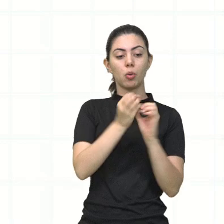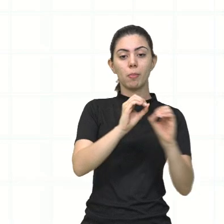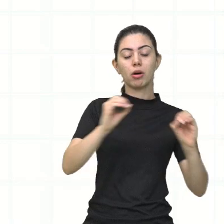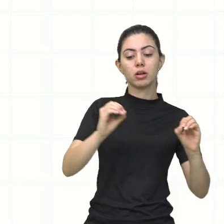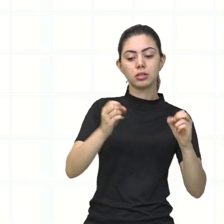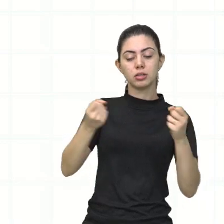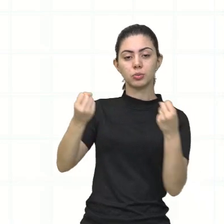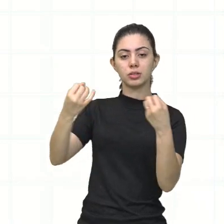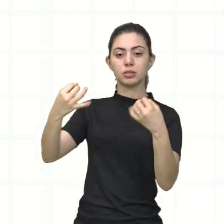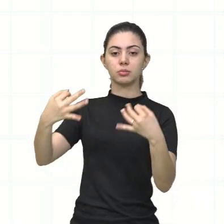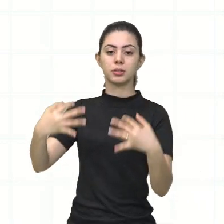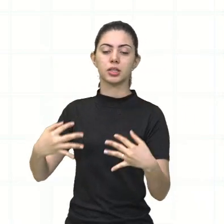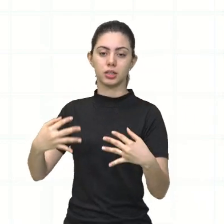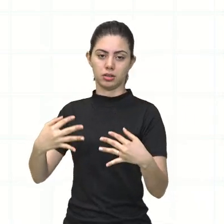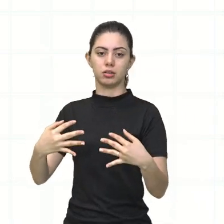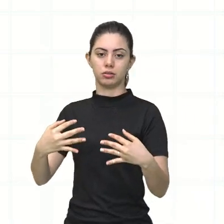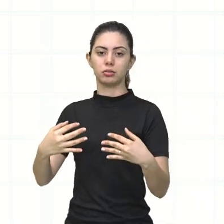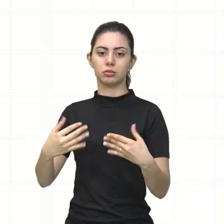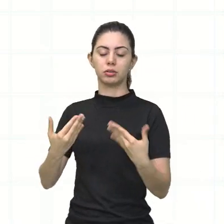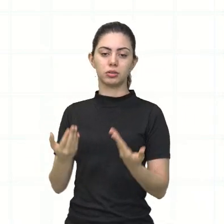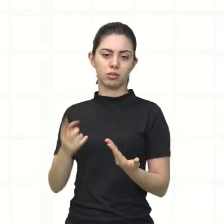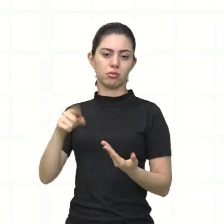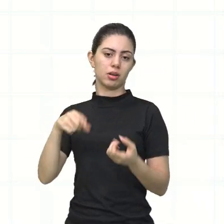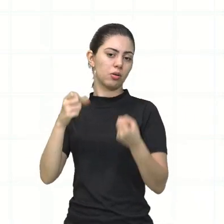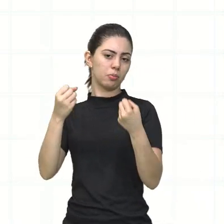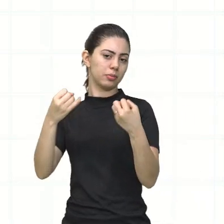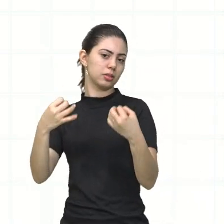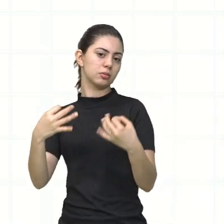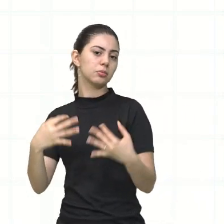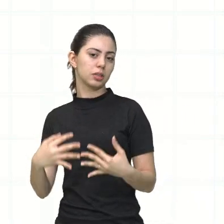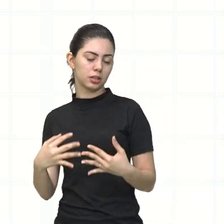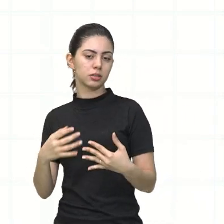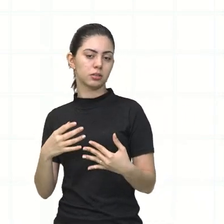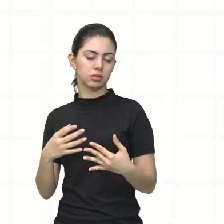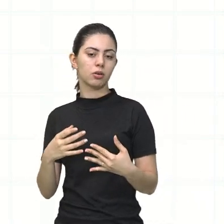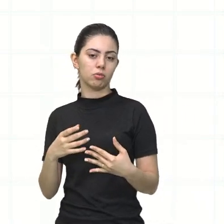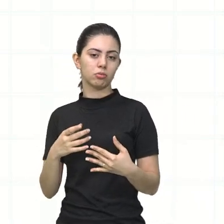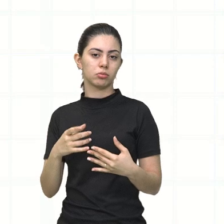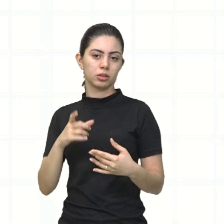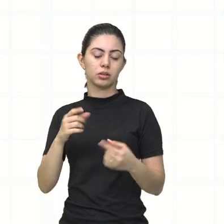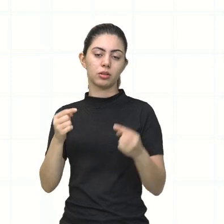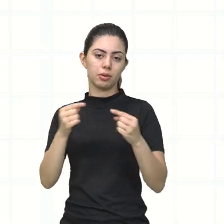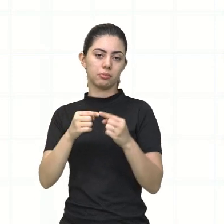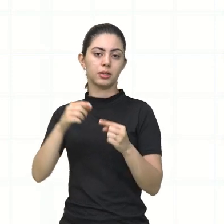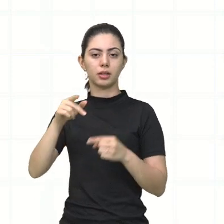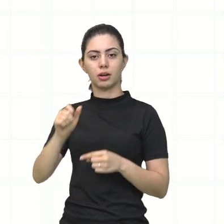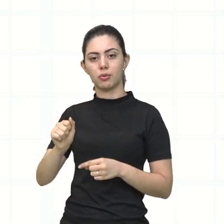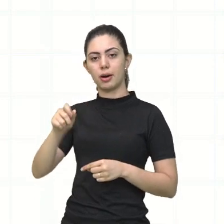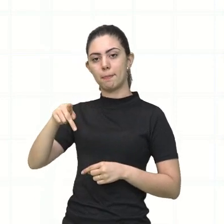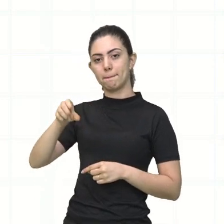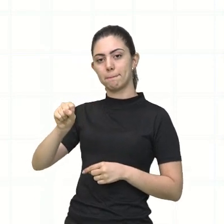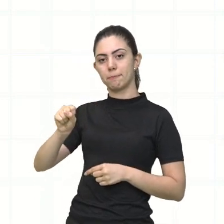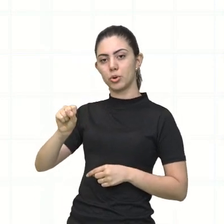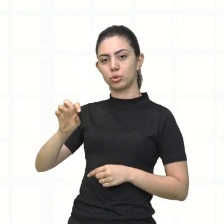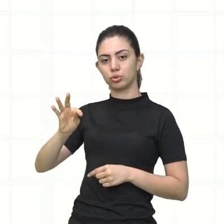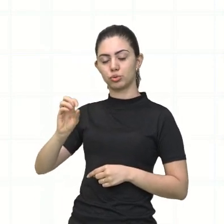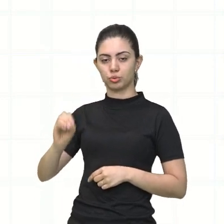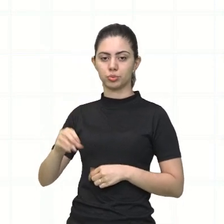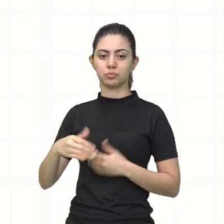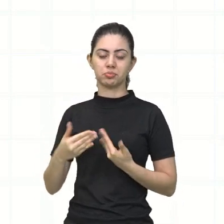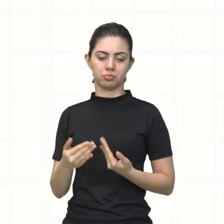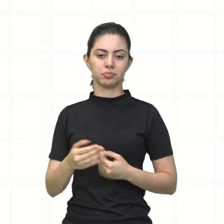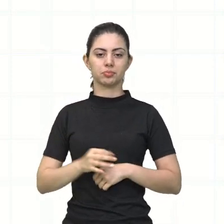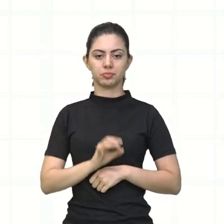que todo mundo acha. Só uma explicação, funcionando então como um aposto. Todos acham a mesma coisa, que eu amo